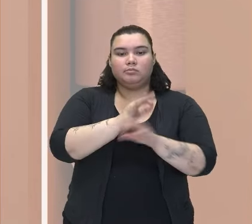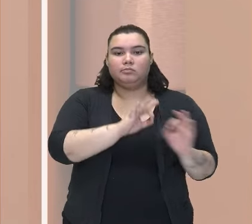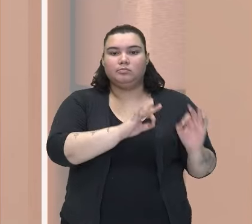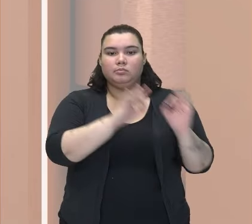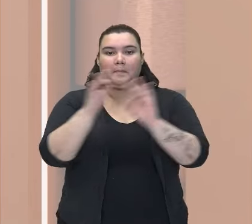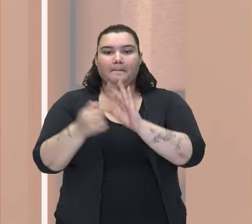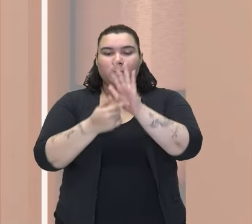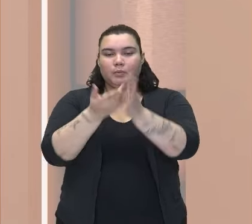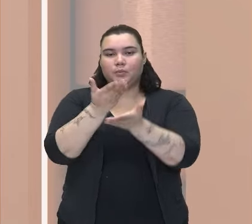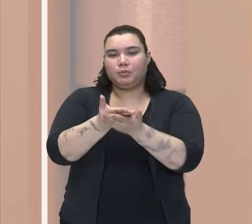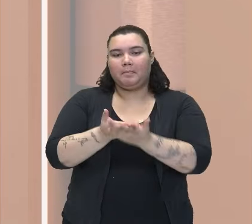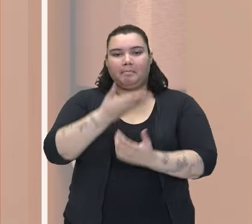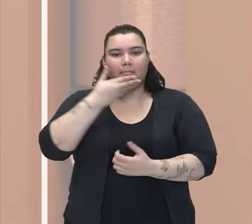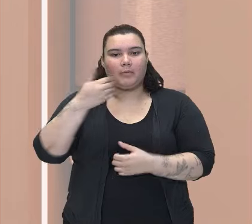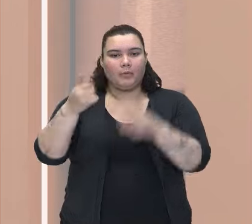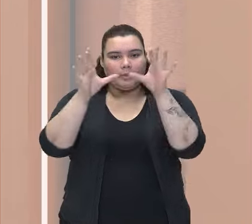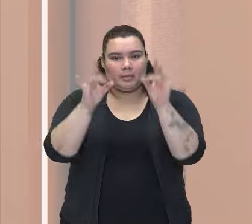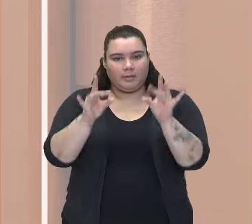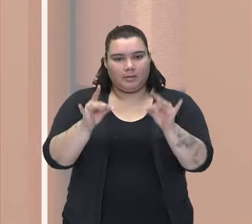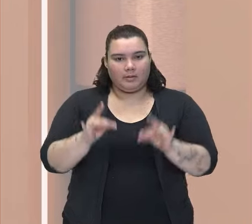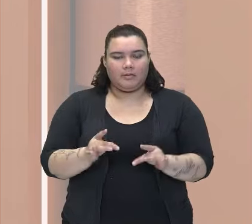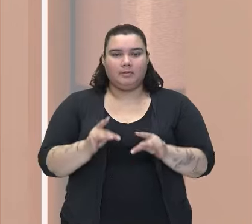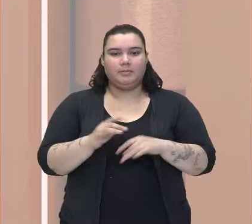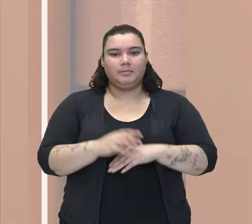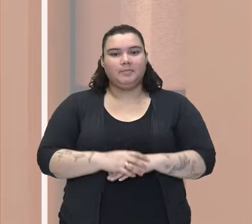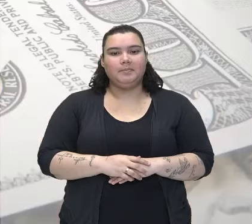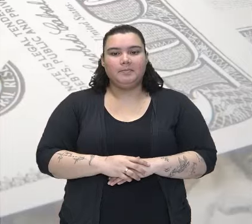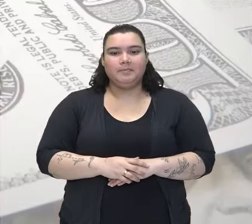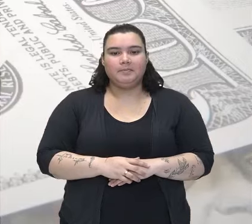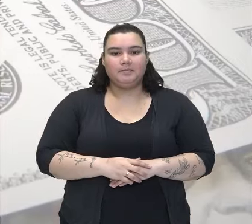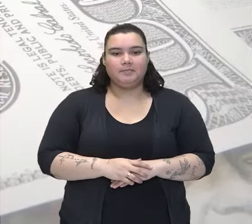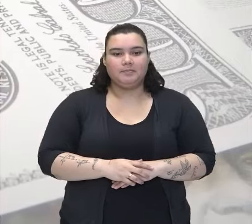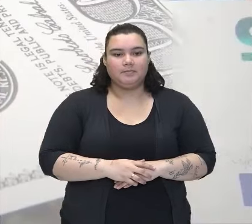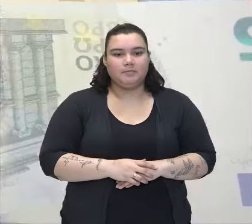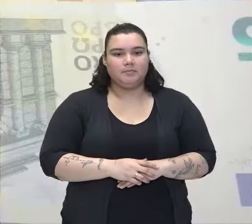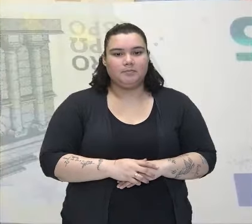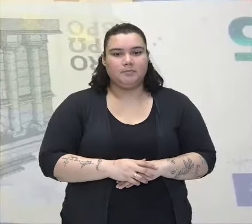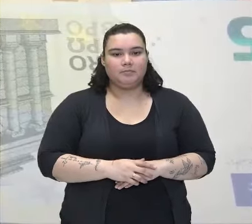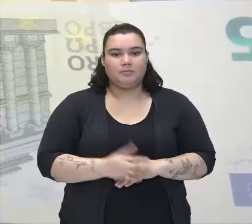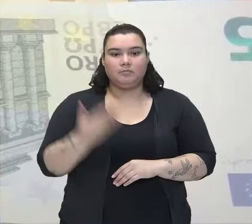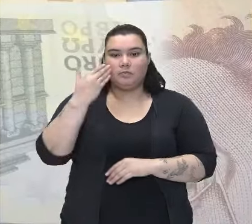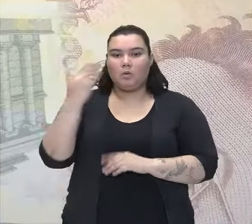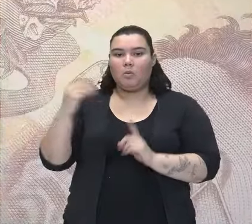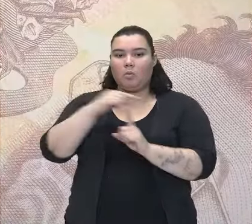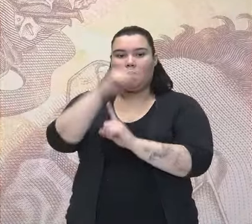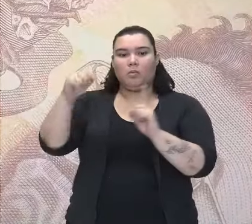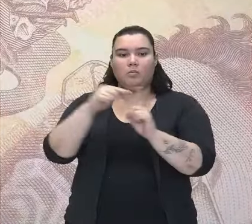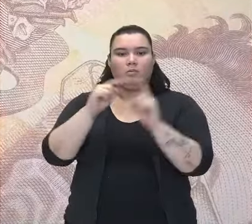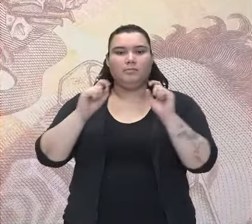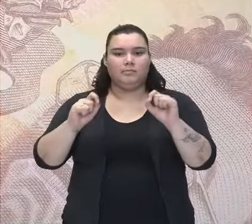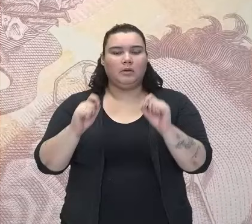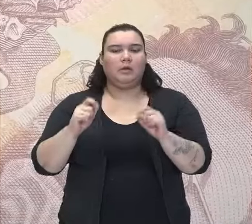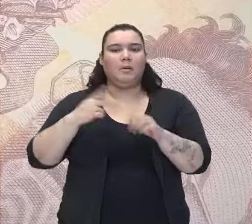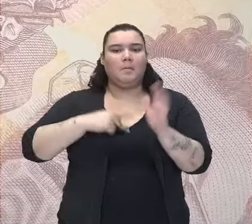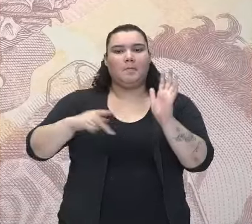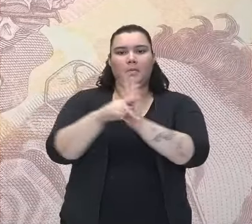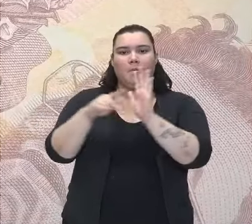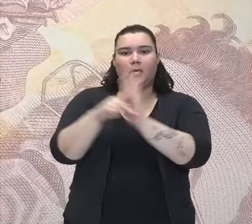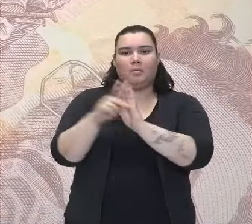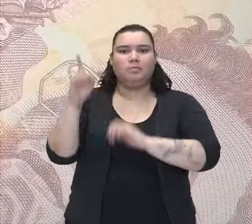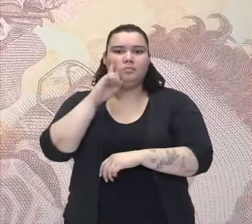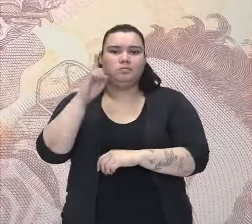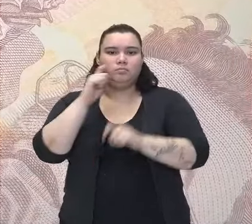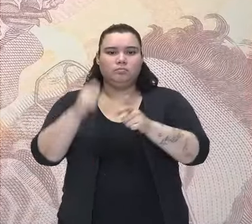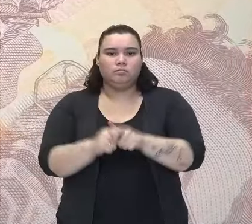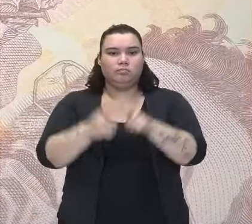vai estudar melhor aí sobre as maquiladoras. Com o objetivo de atrair capital estrangeiro e, com isso, ampliar o